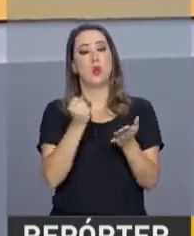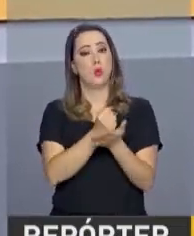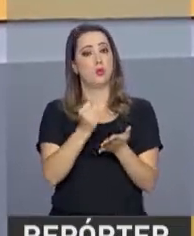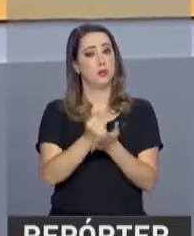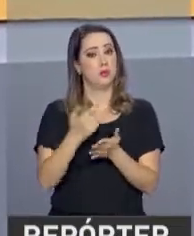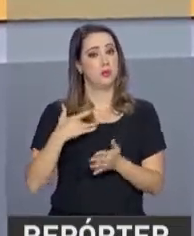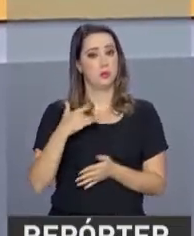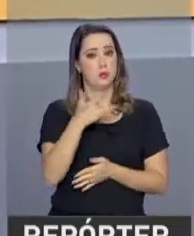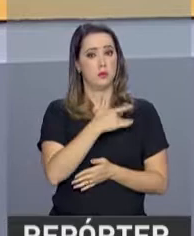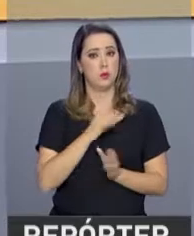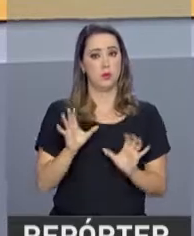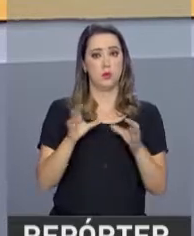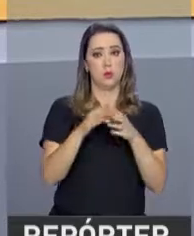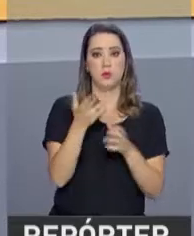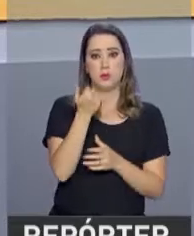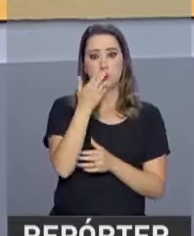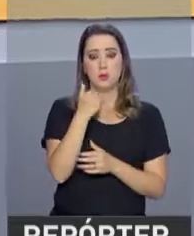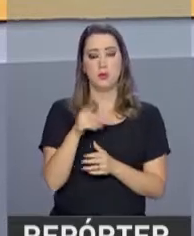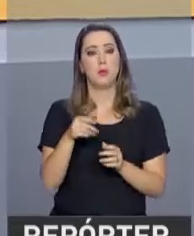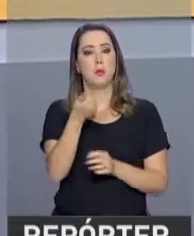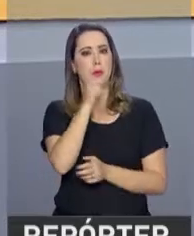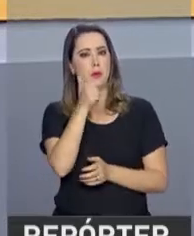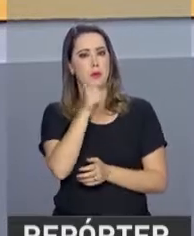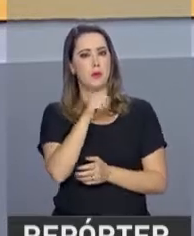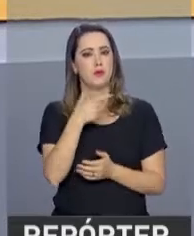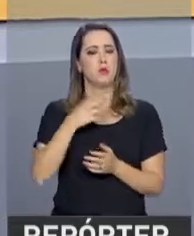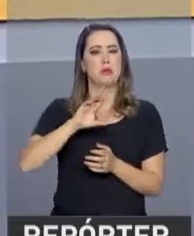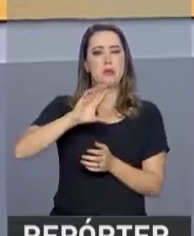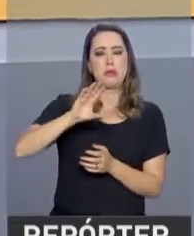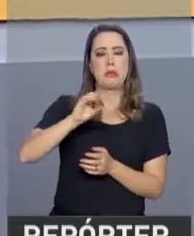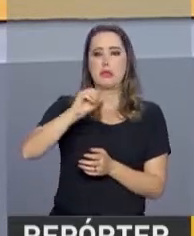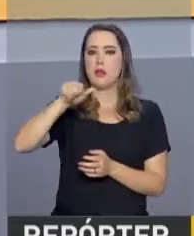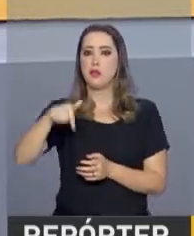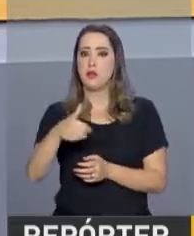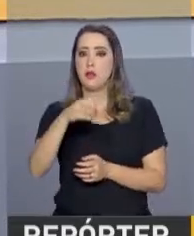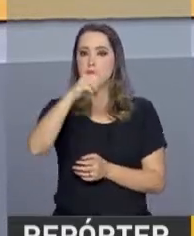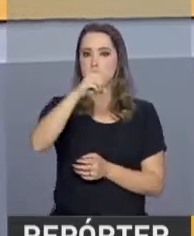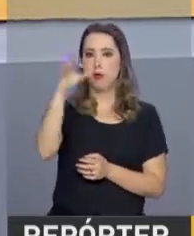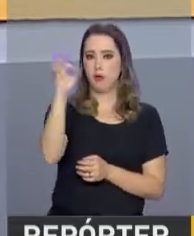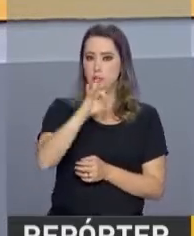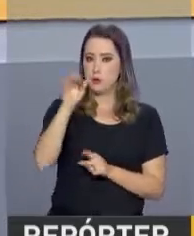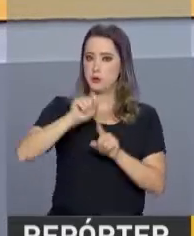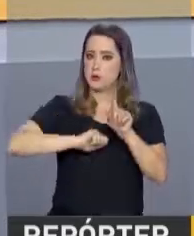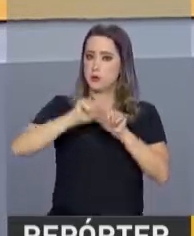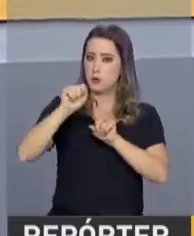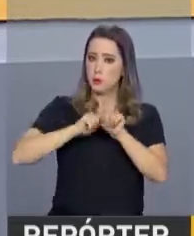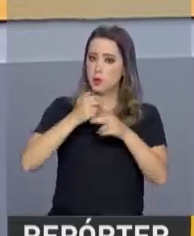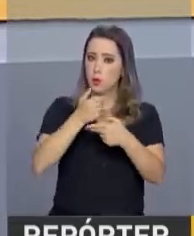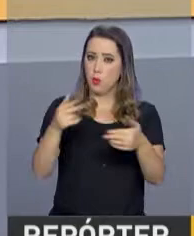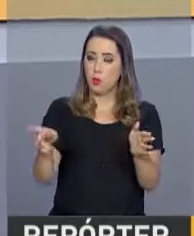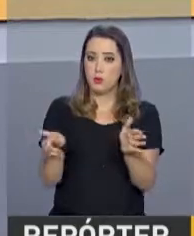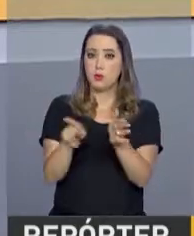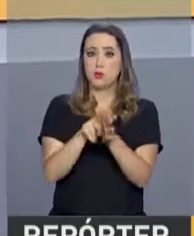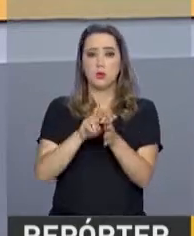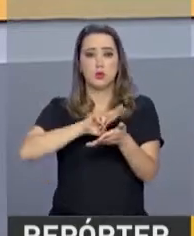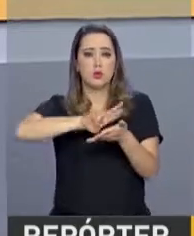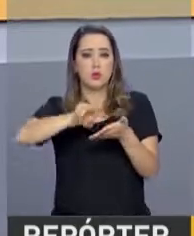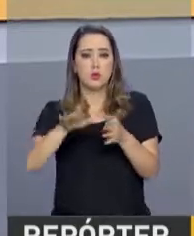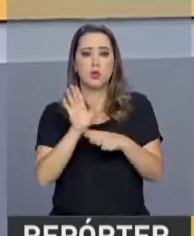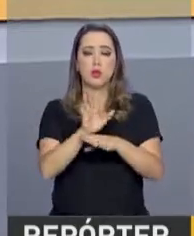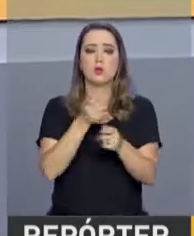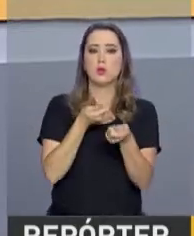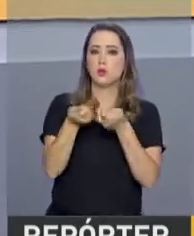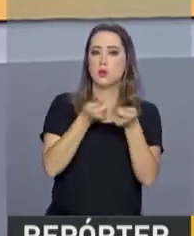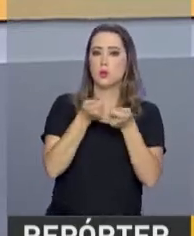planos de saúde o grupo alimentação e bebidas variou 0,9 por cento no mês e os produtos na gôndola que